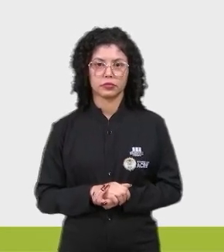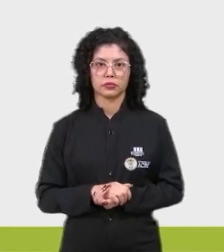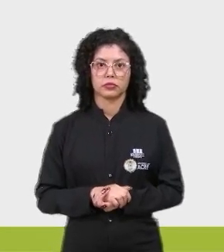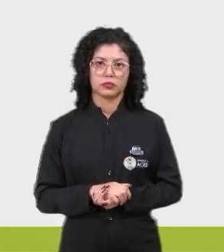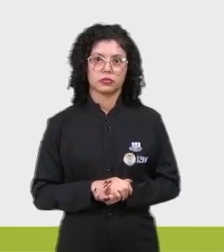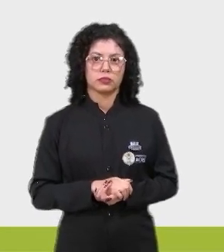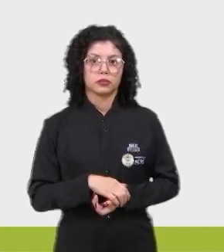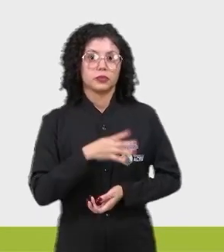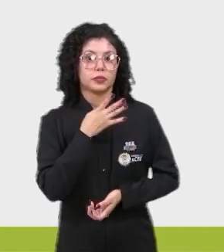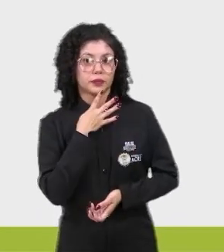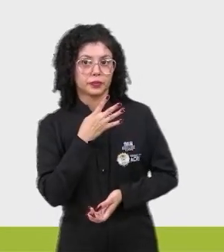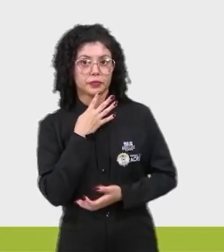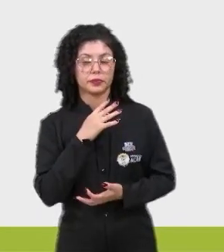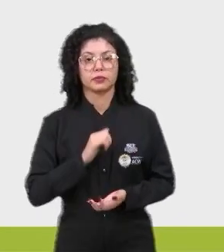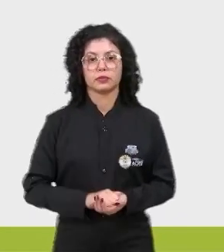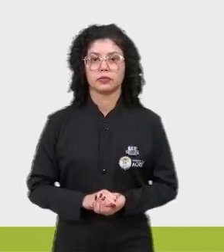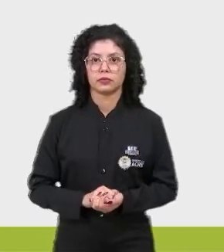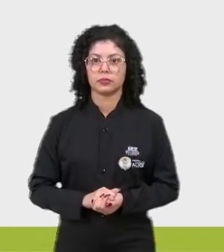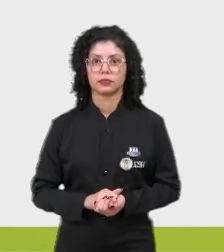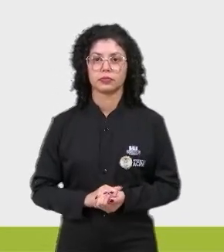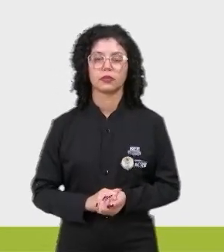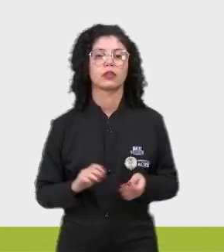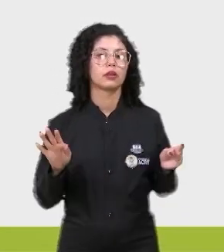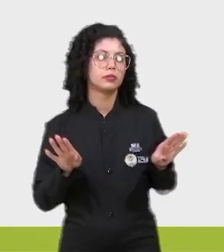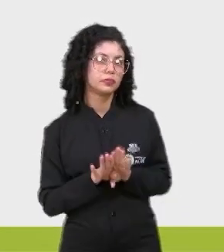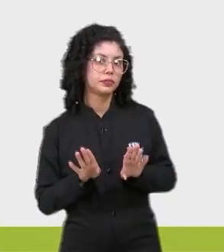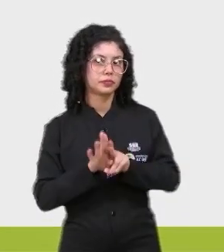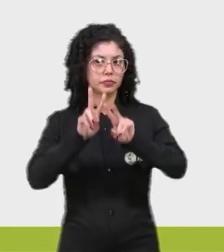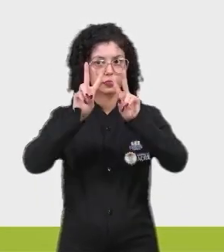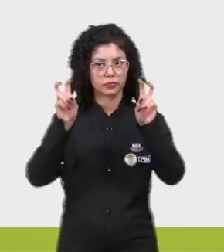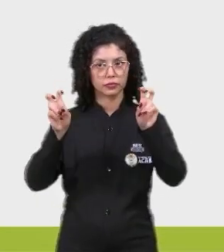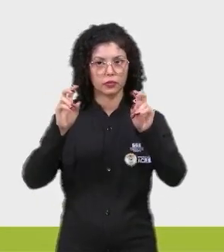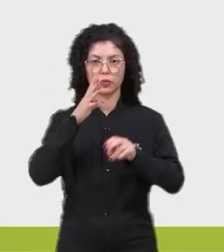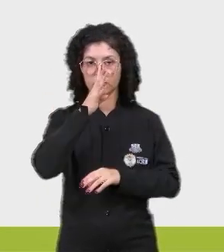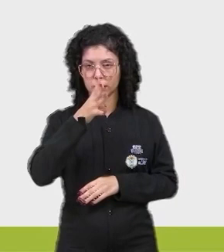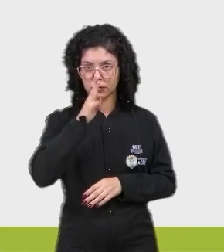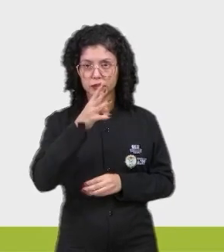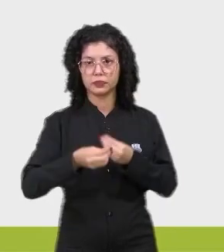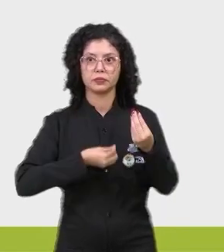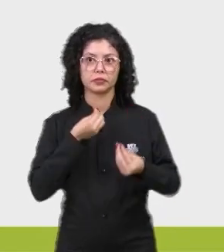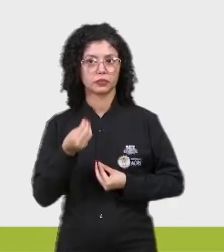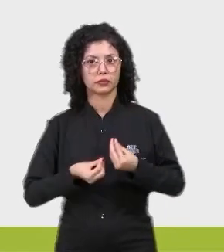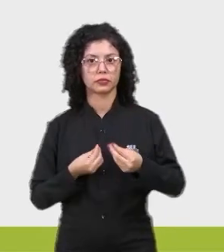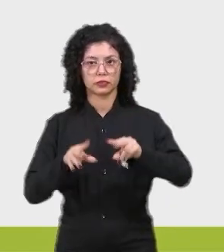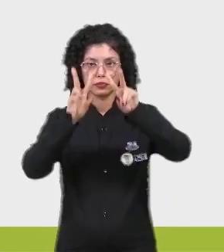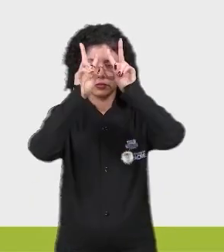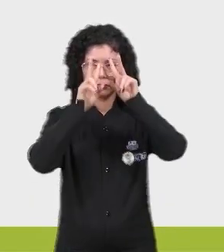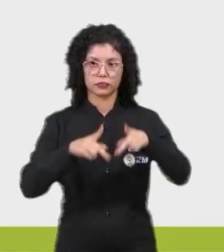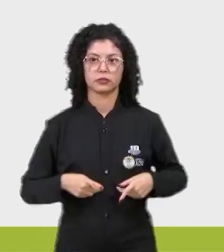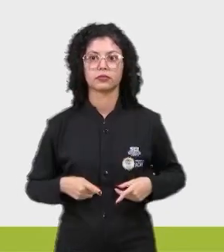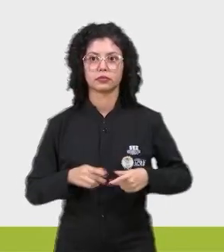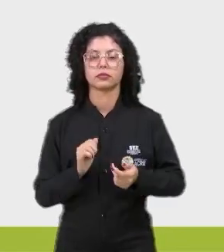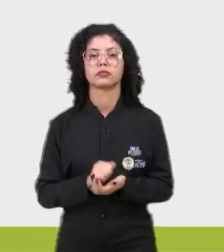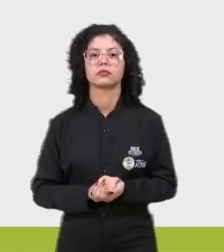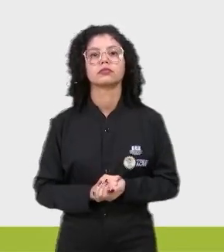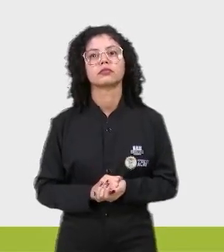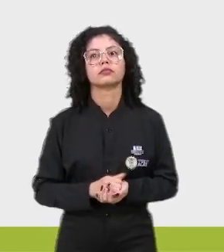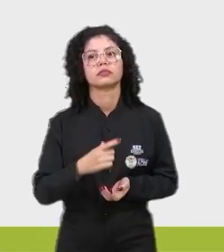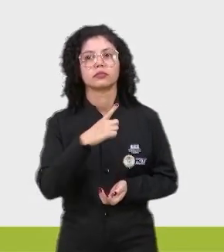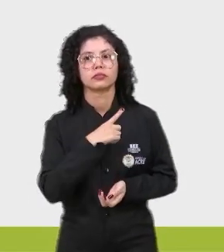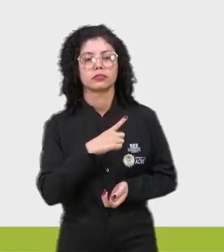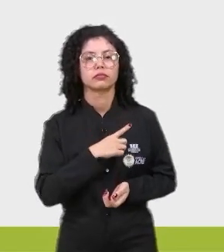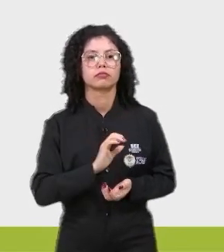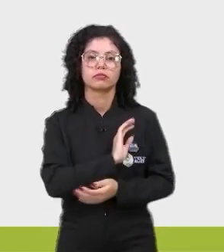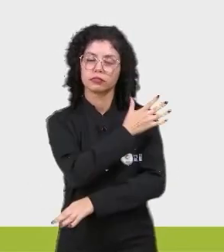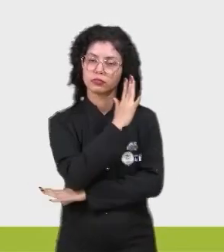é muito conhecido, né, e também aborda de forma crítica como que o ser humano, ele lidar com o